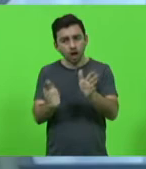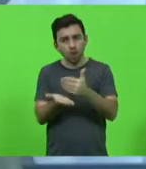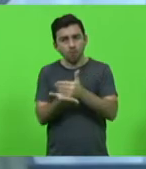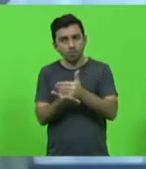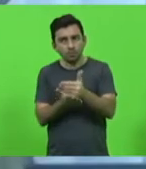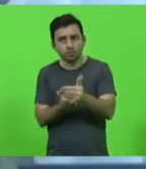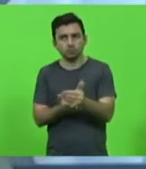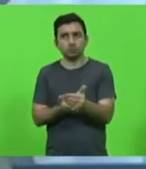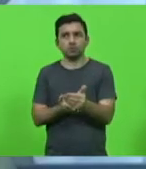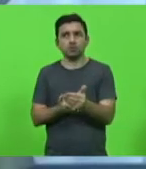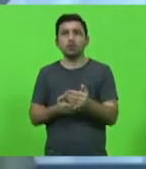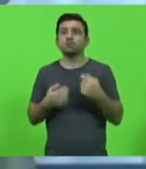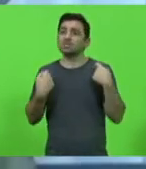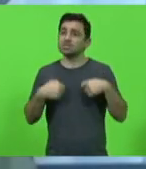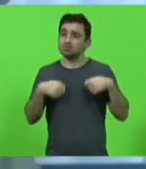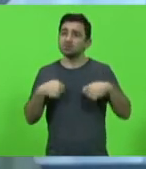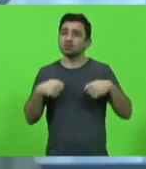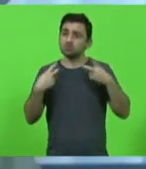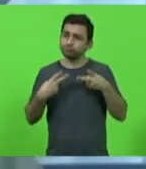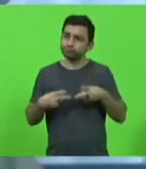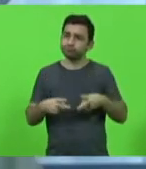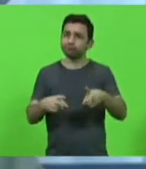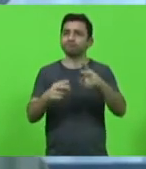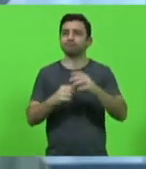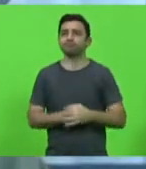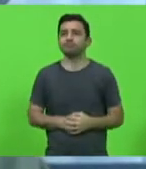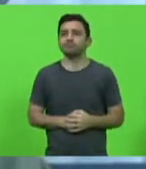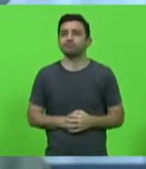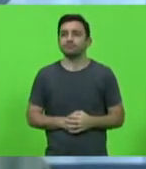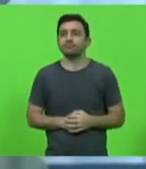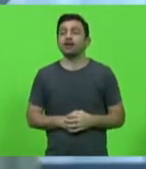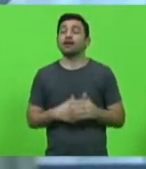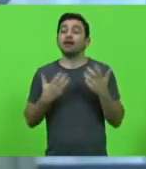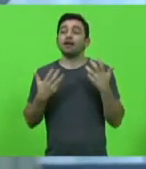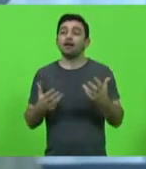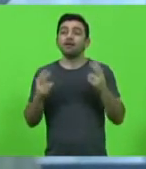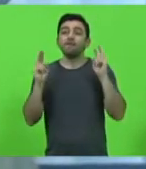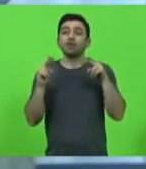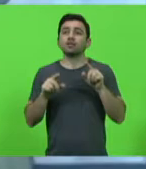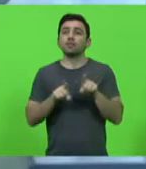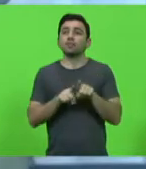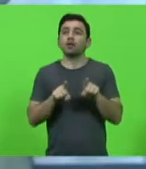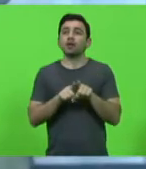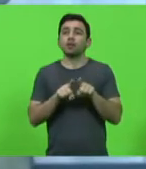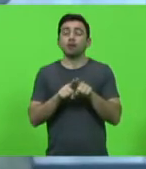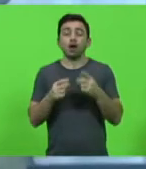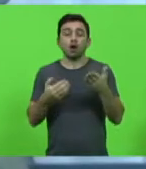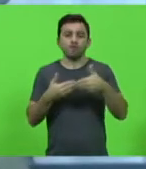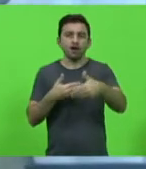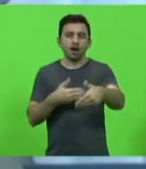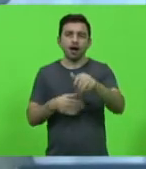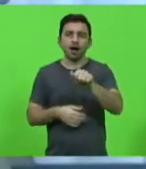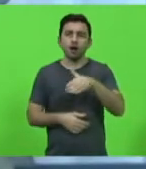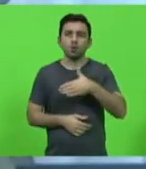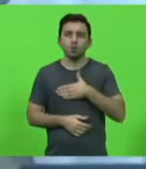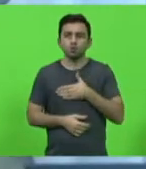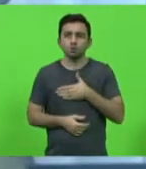nós precisamos dar continuidade a isso, né? Queremos ver, inclusive, se já em agosto nós